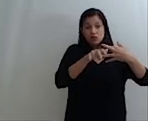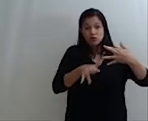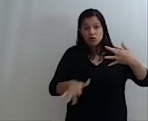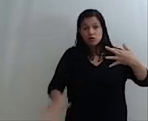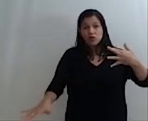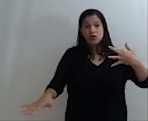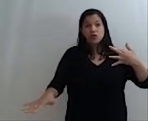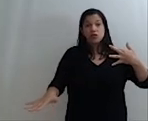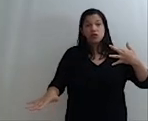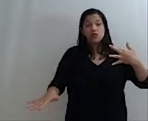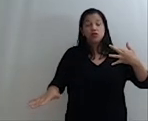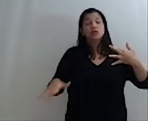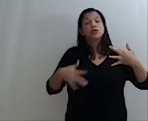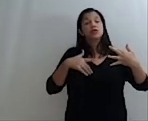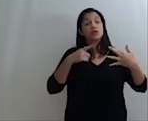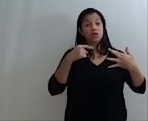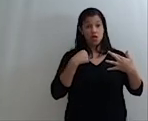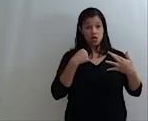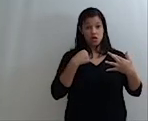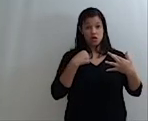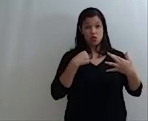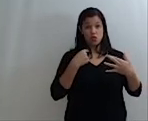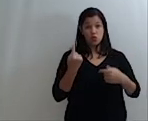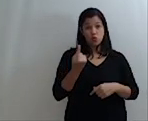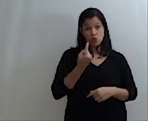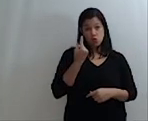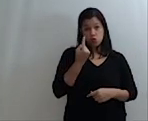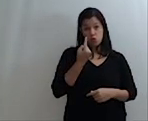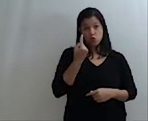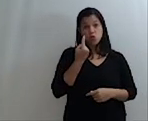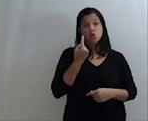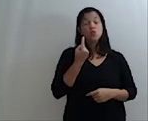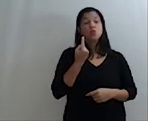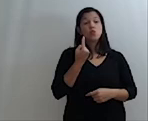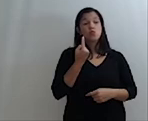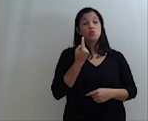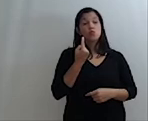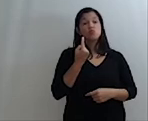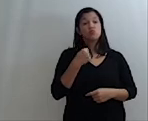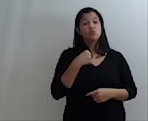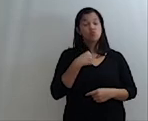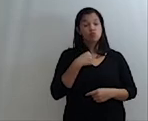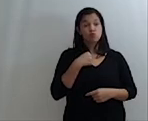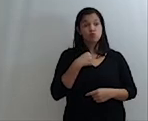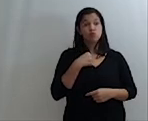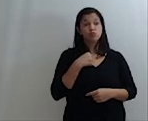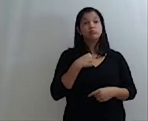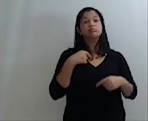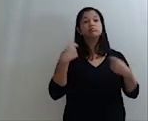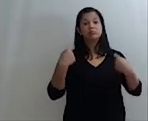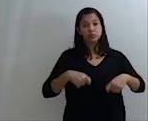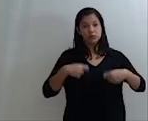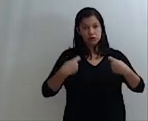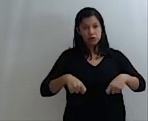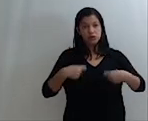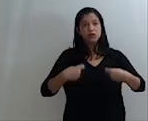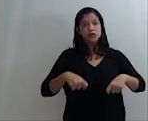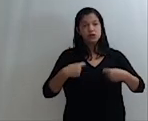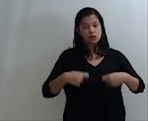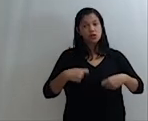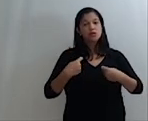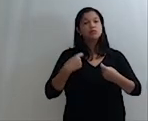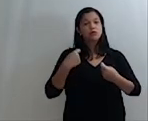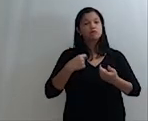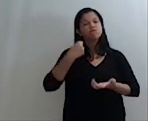que infelizmente eu sou um dos que infelizmente eh temos de alguma forma validado